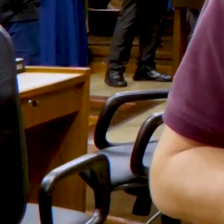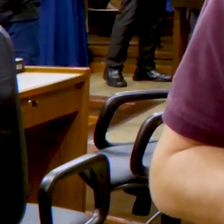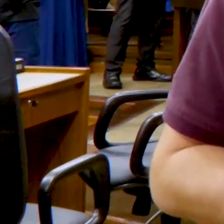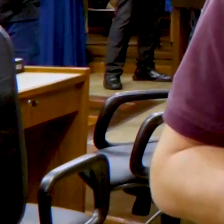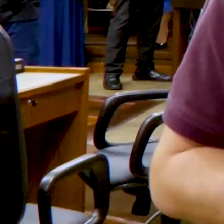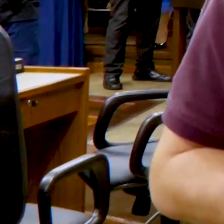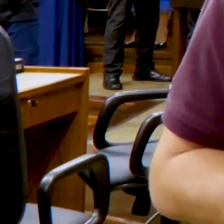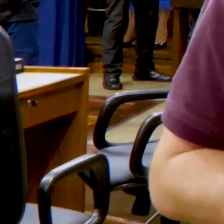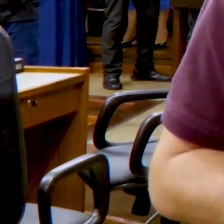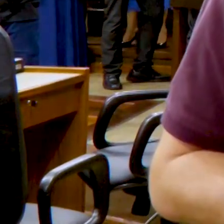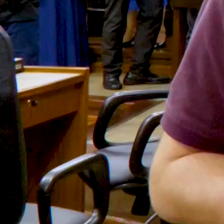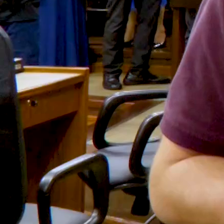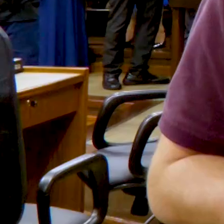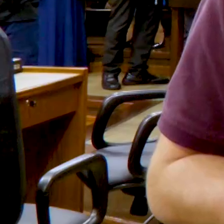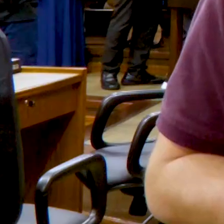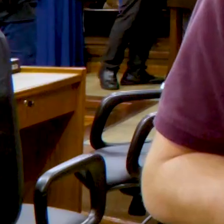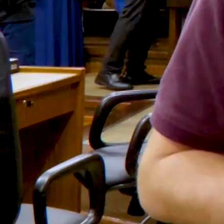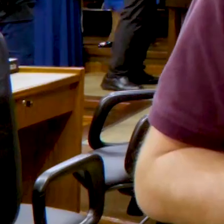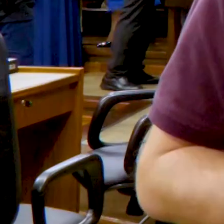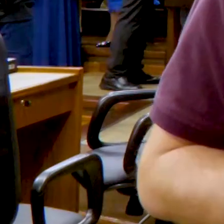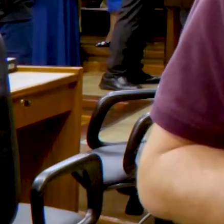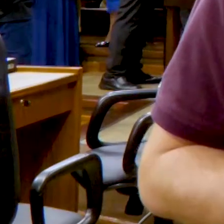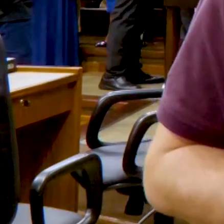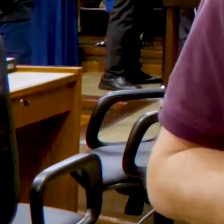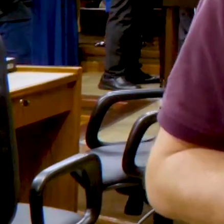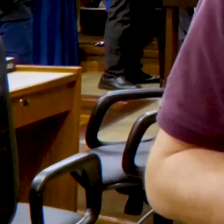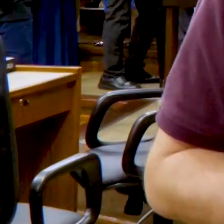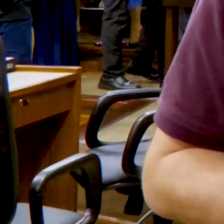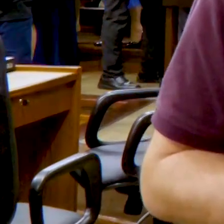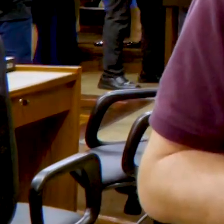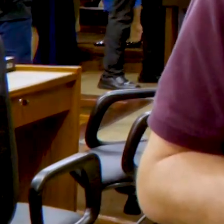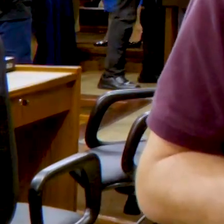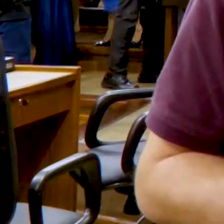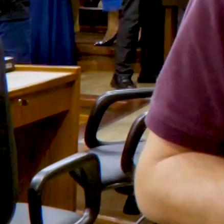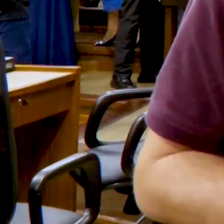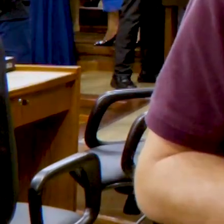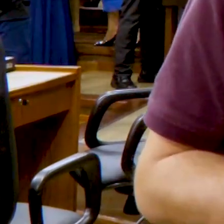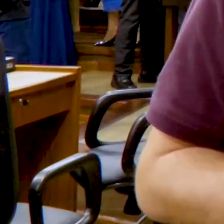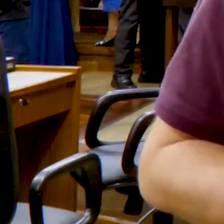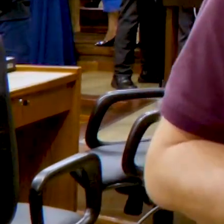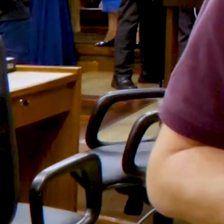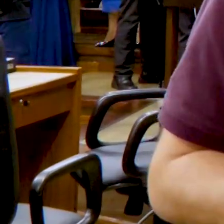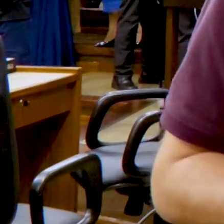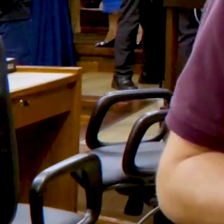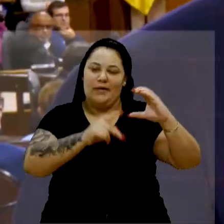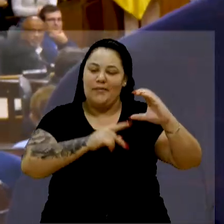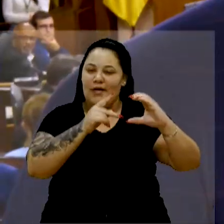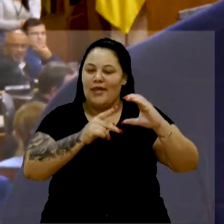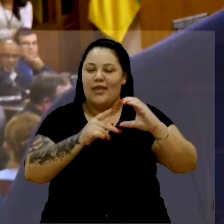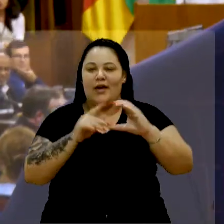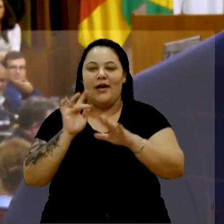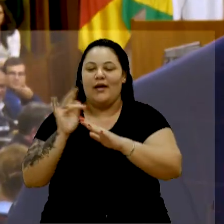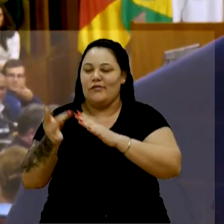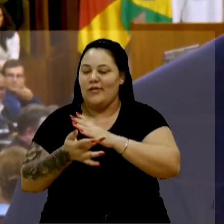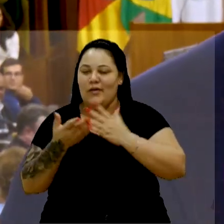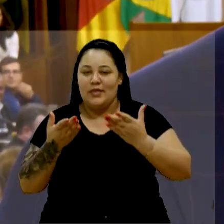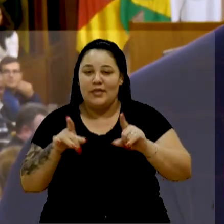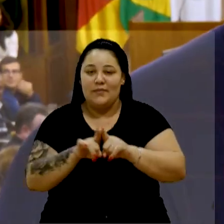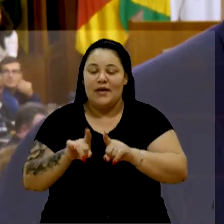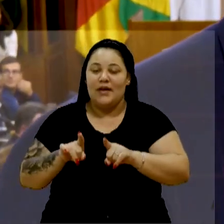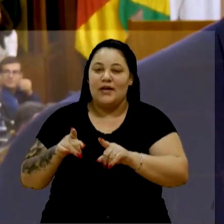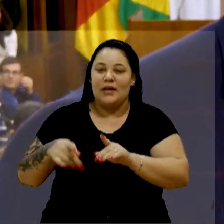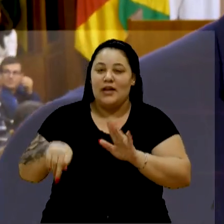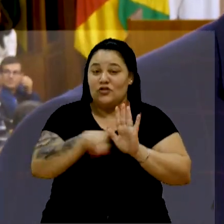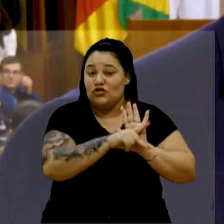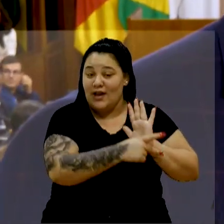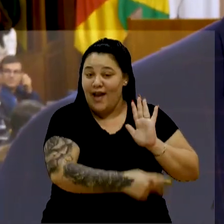Deus foi responsável pelo acolhimento dele e da família na chegada a Caxias do Sul. Cheguei aqui em 98,